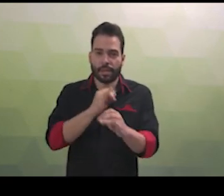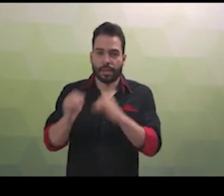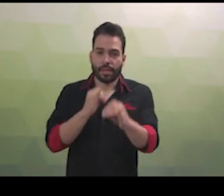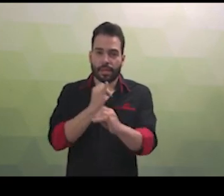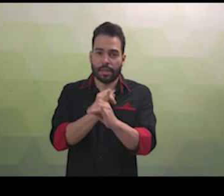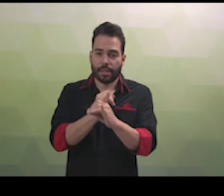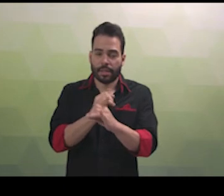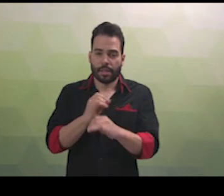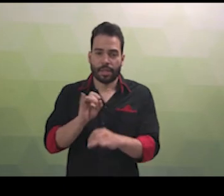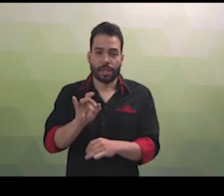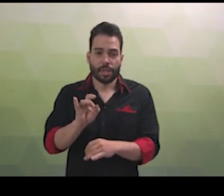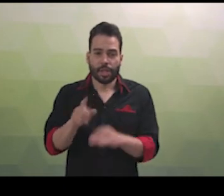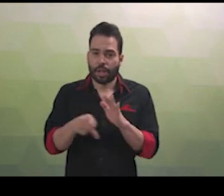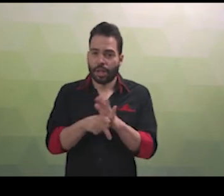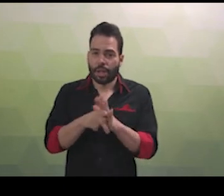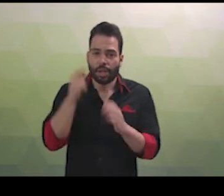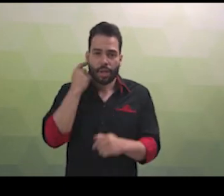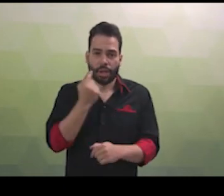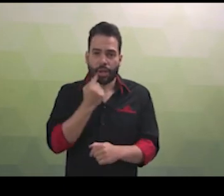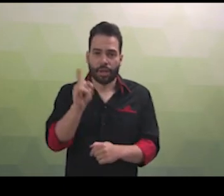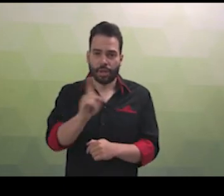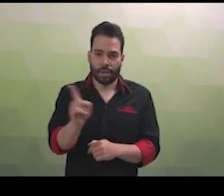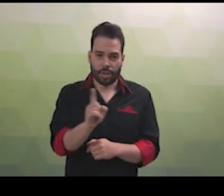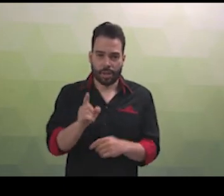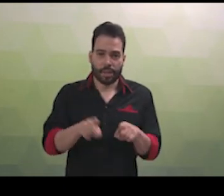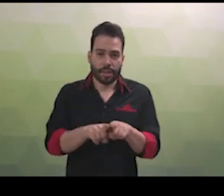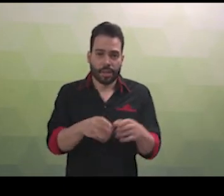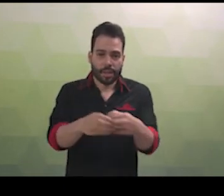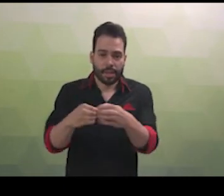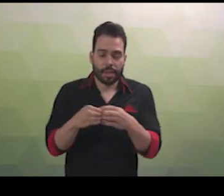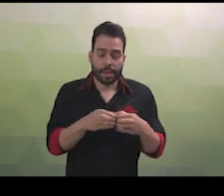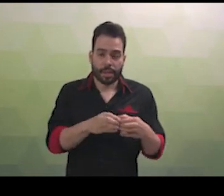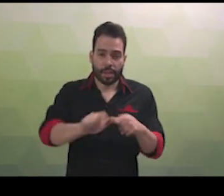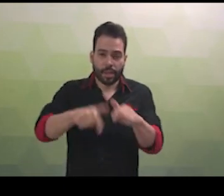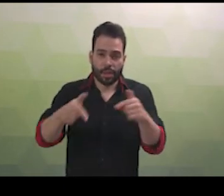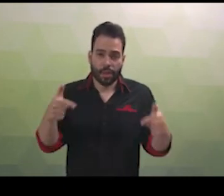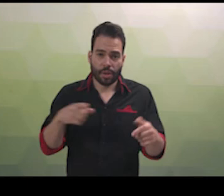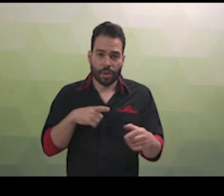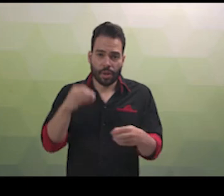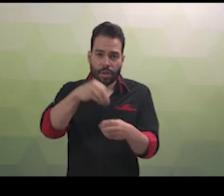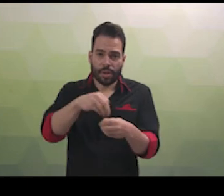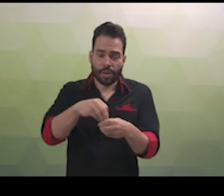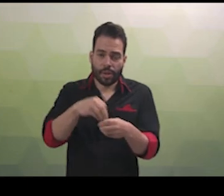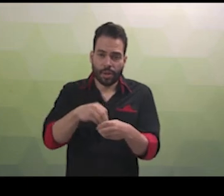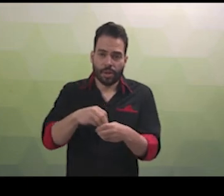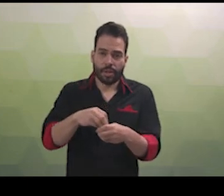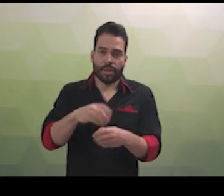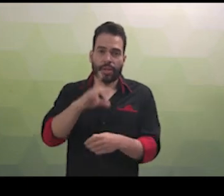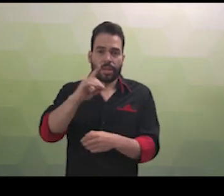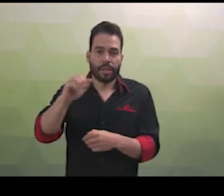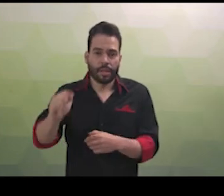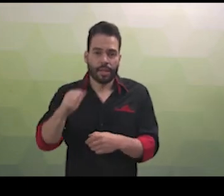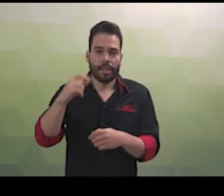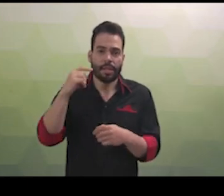envolve somente os surdos, mas outras minorias que fazem parte da nossa instituição, como os deficientes auditivos,